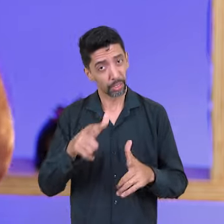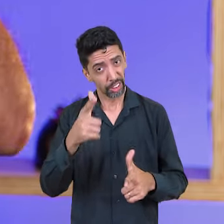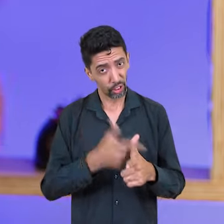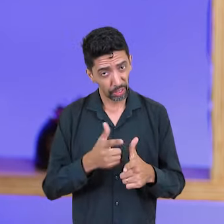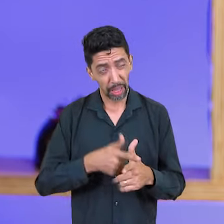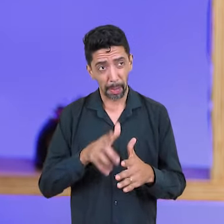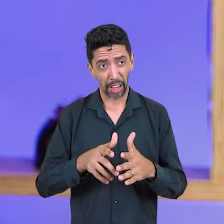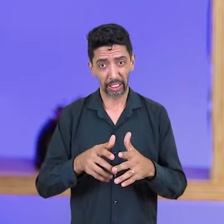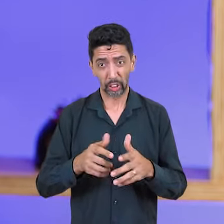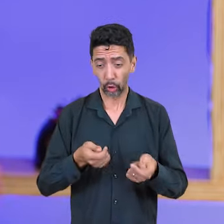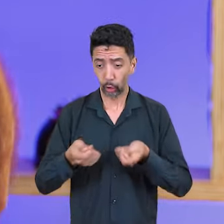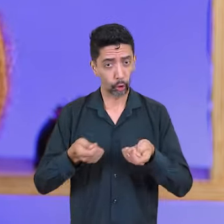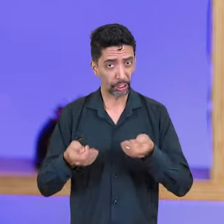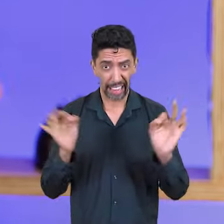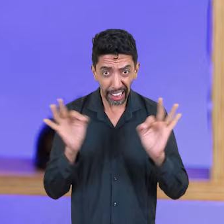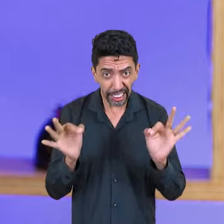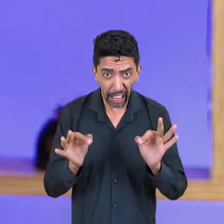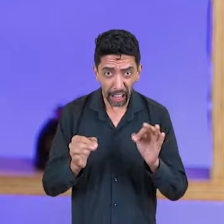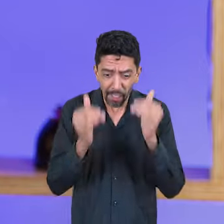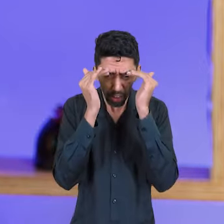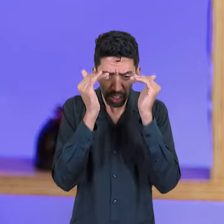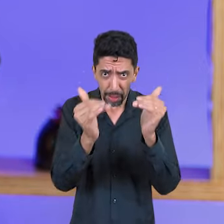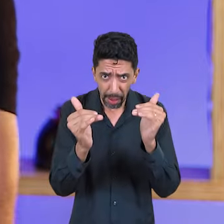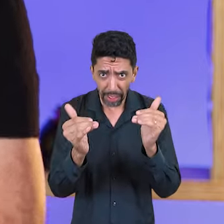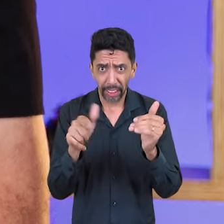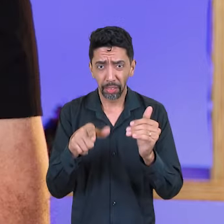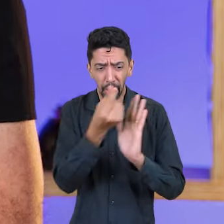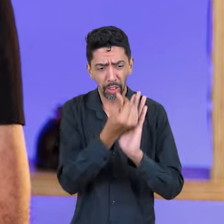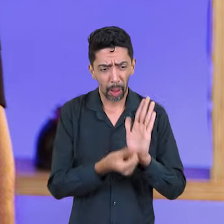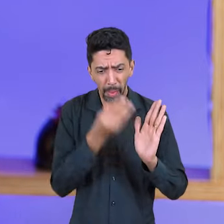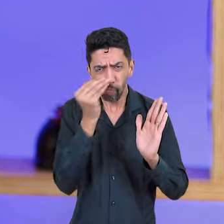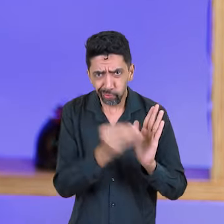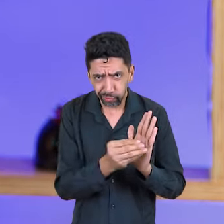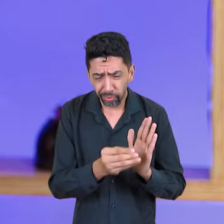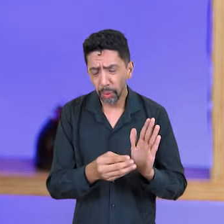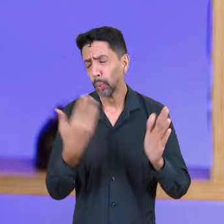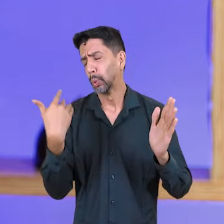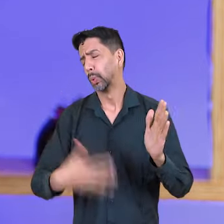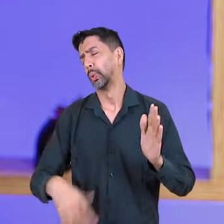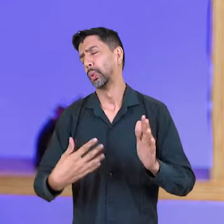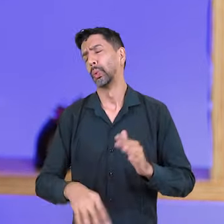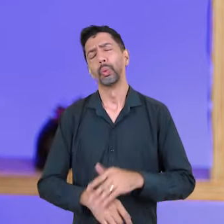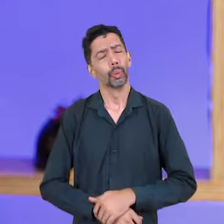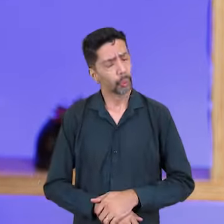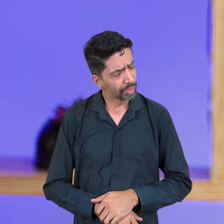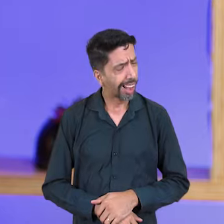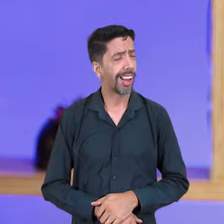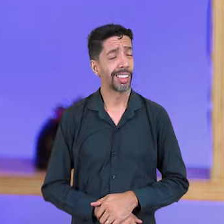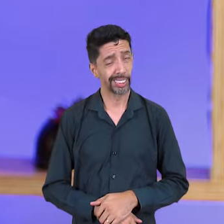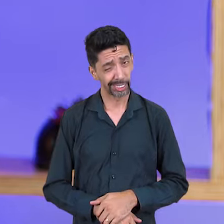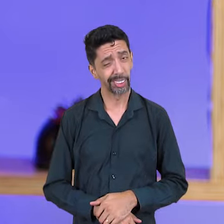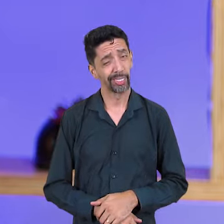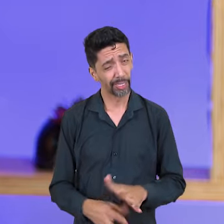dívidas sem controle, sem respeito a este orçamento financeiro que eu preciso ter para eu assumir o